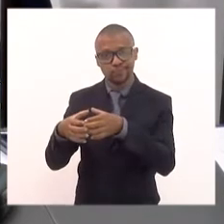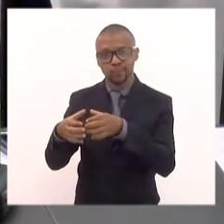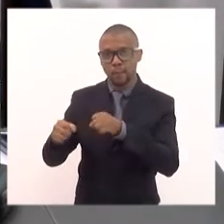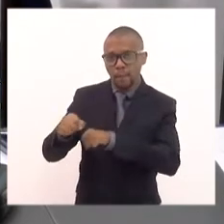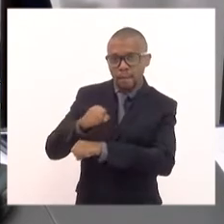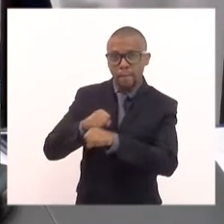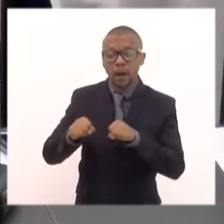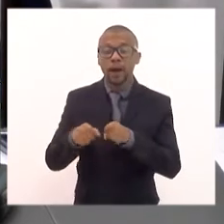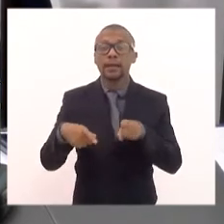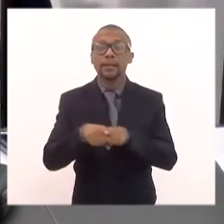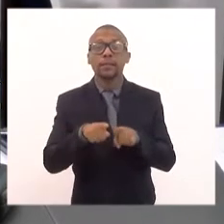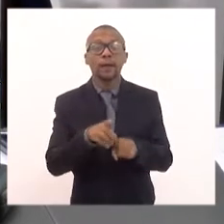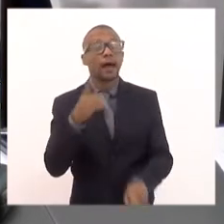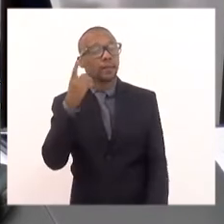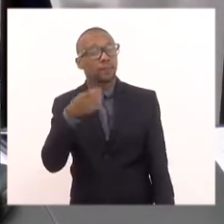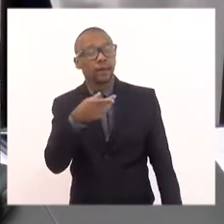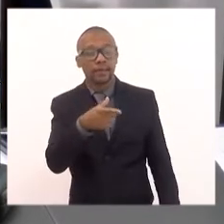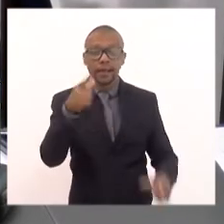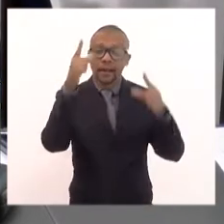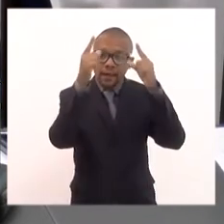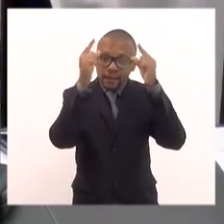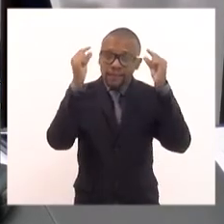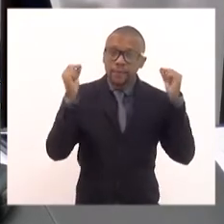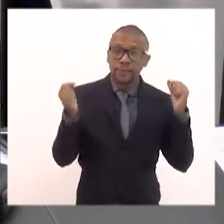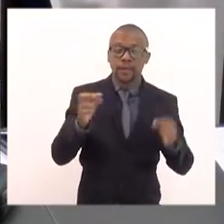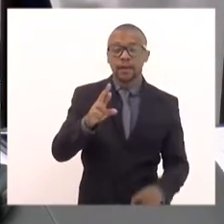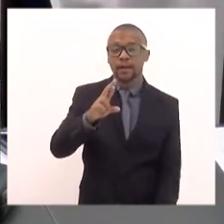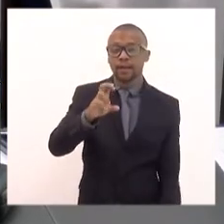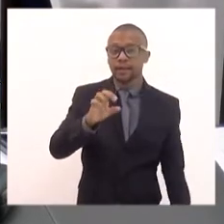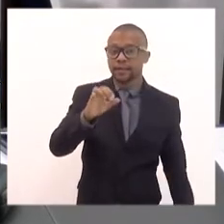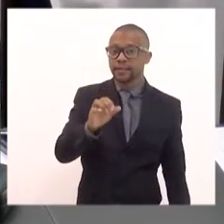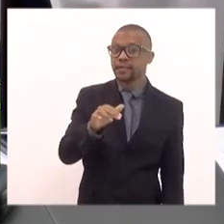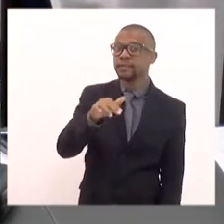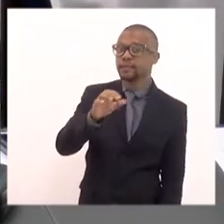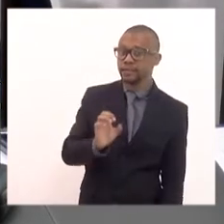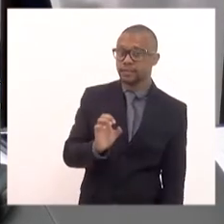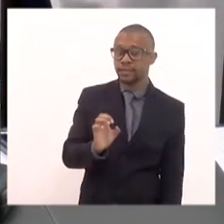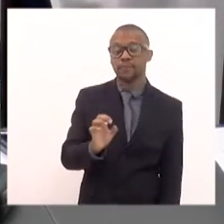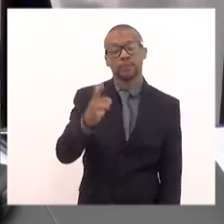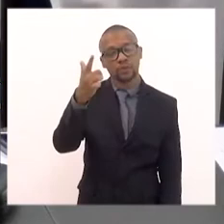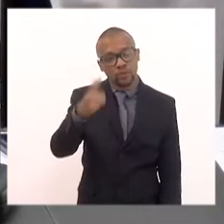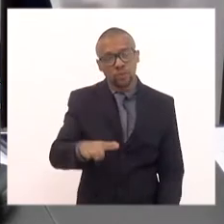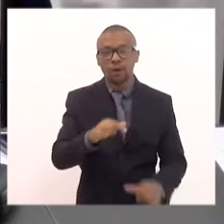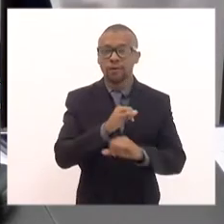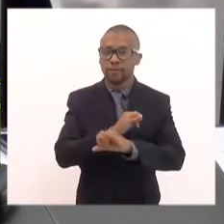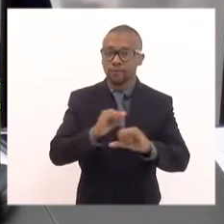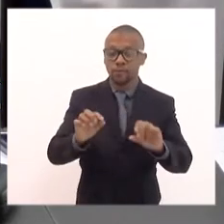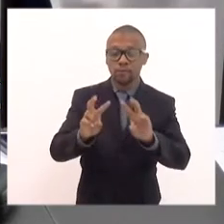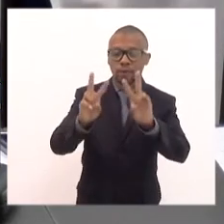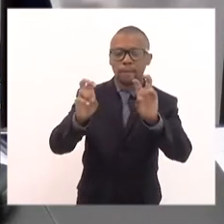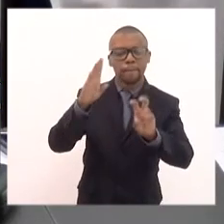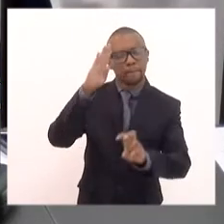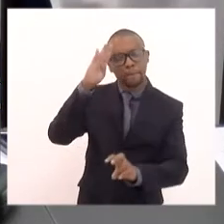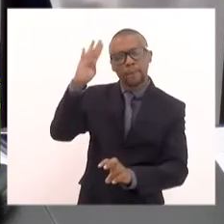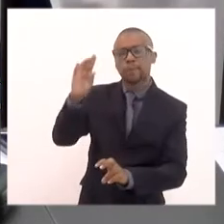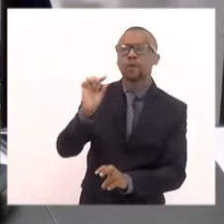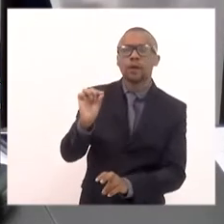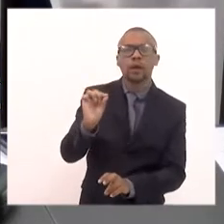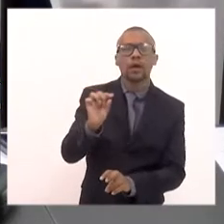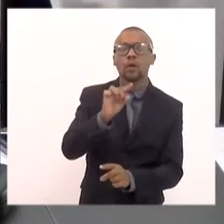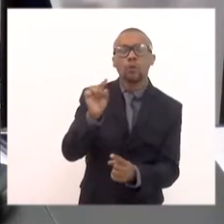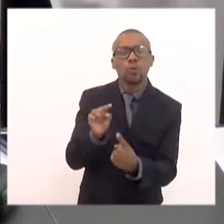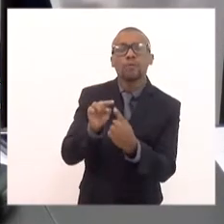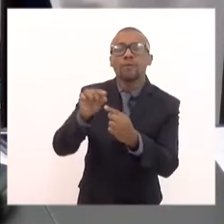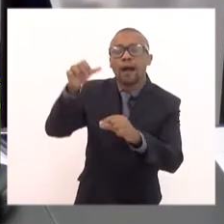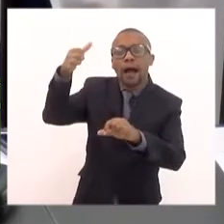deputada enfermeira Rejane. Enfim, então, e repito, o nosso tema principal é a avaliação